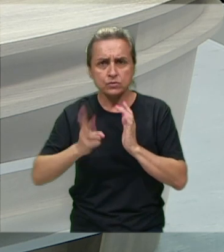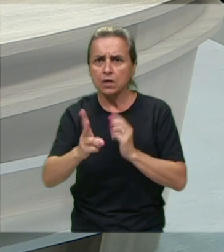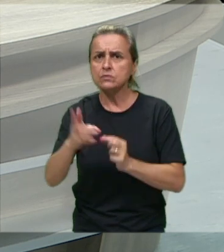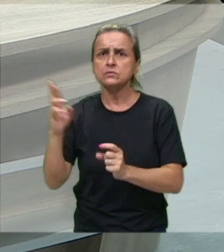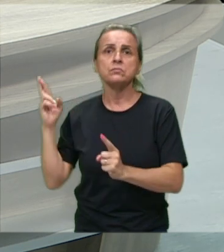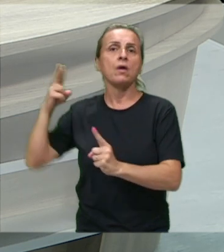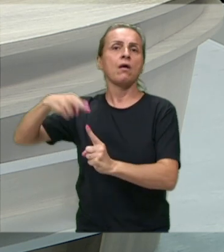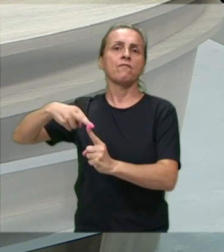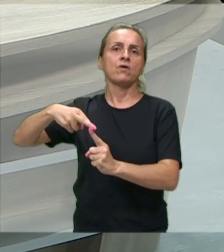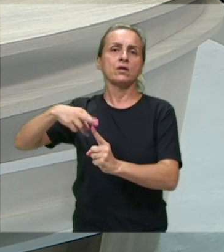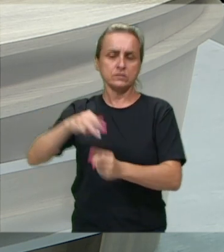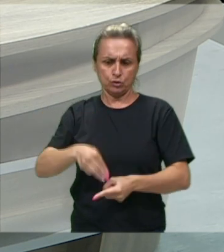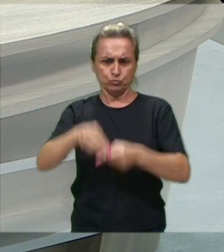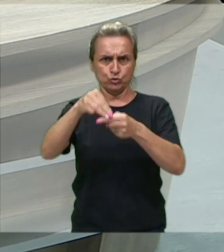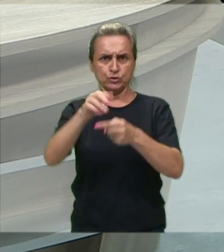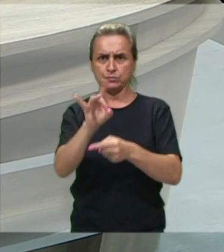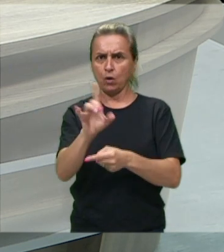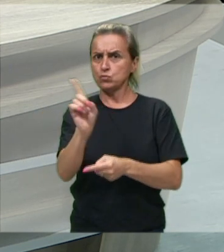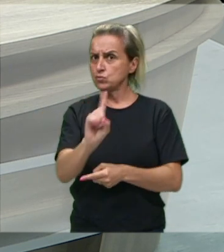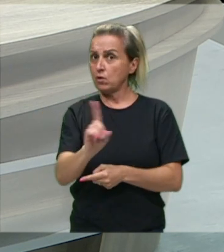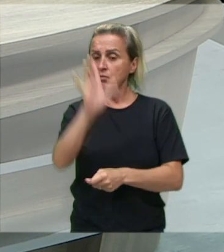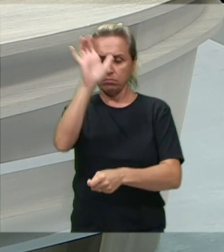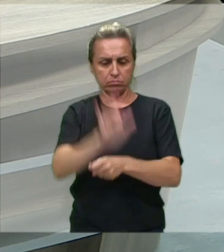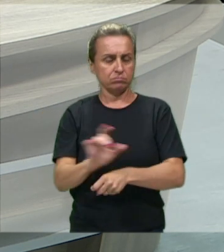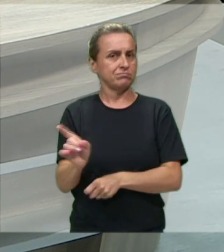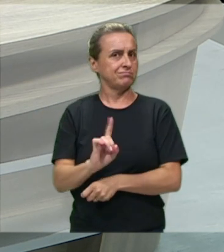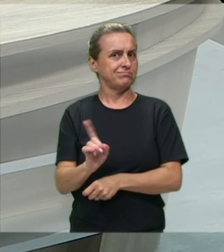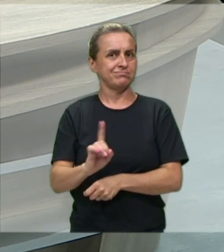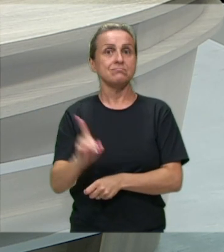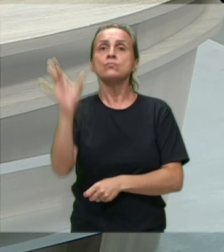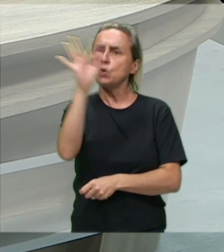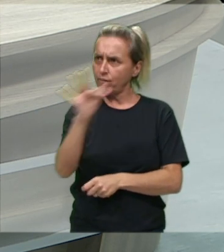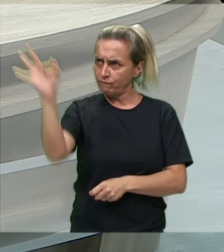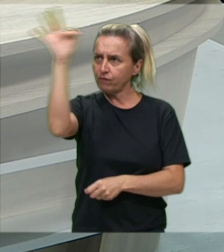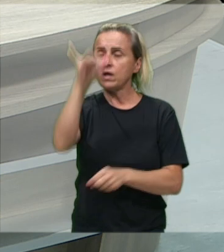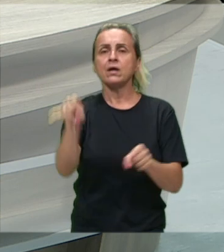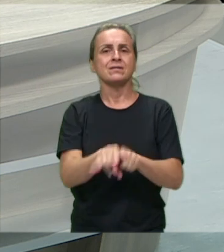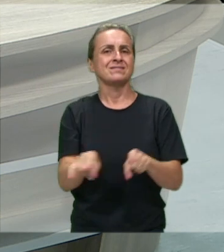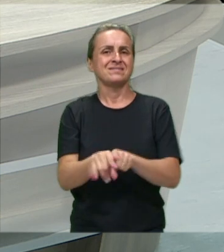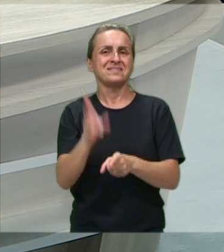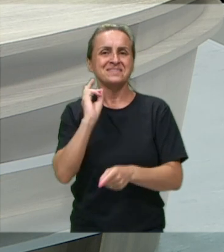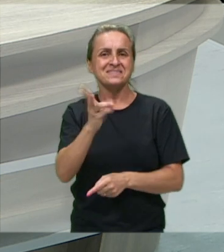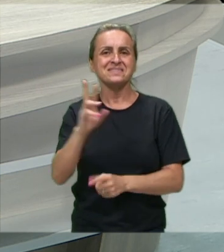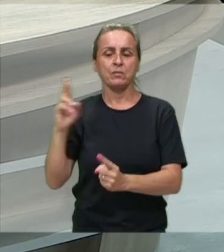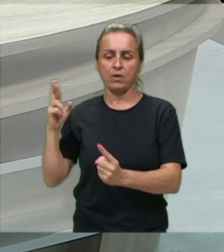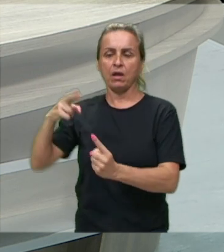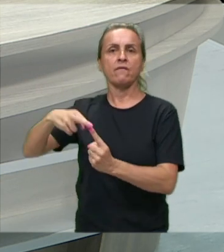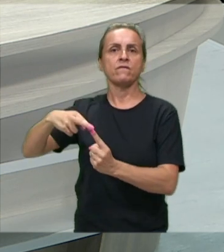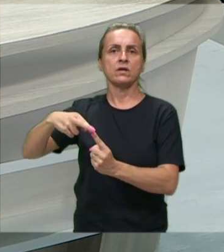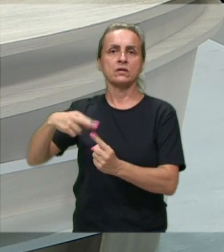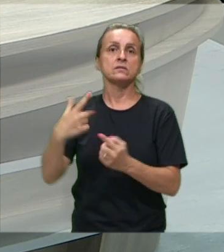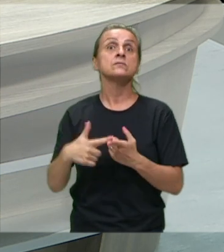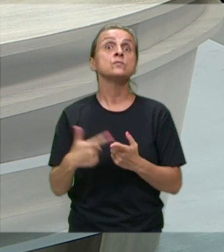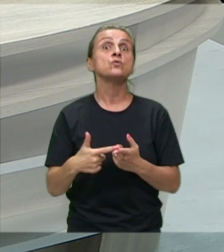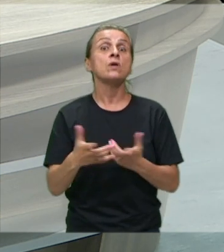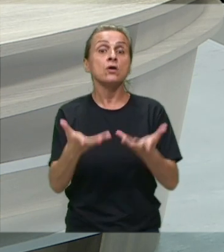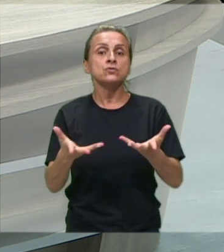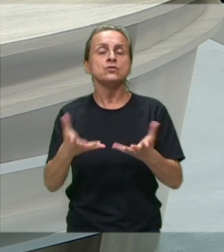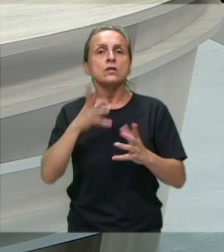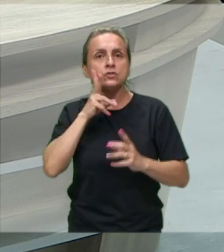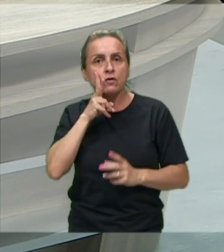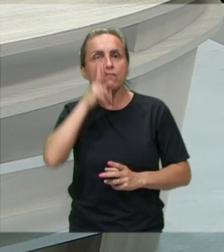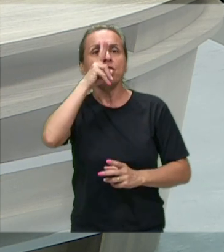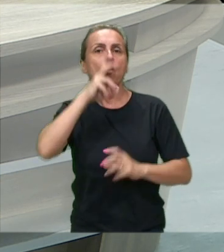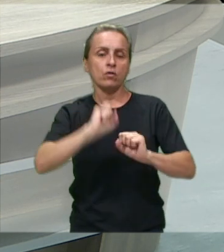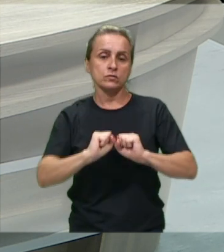só municipal, não só estadual, como englobando o lado federal. E o que a gente quer sempre é o quê? Fortalecer.